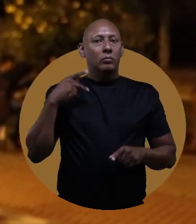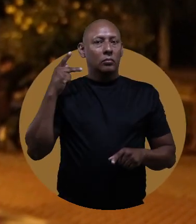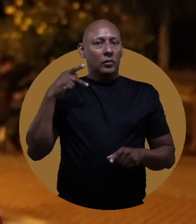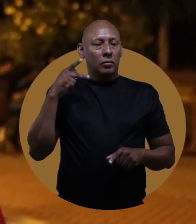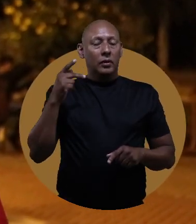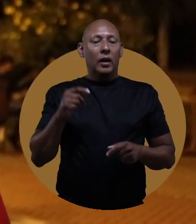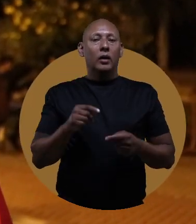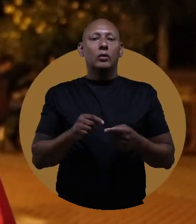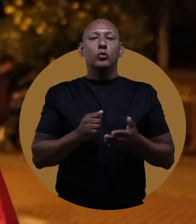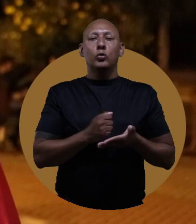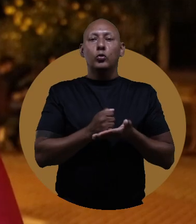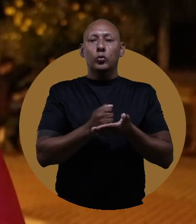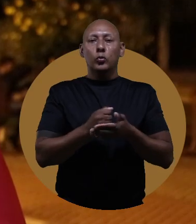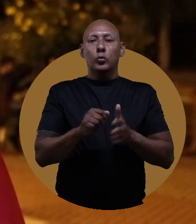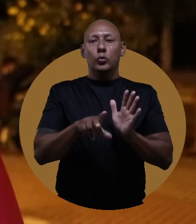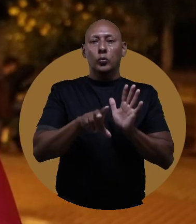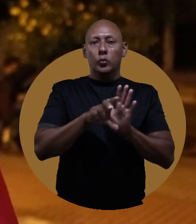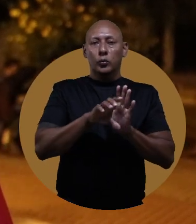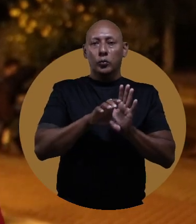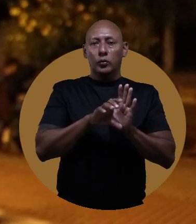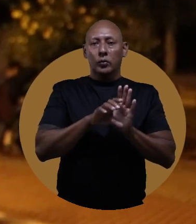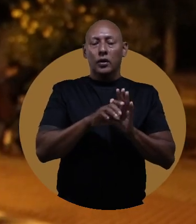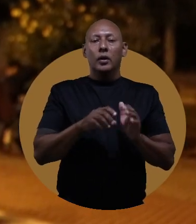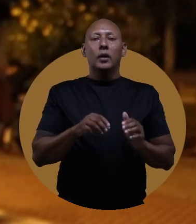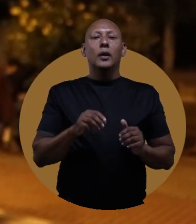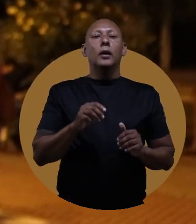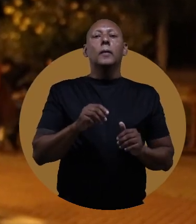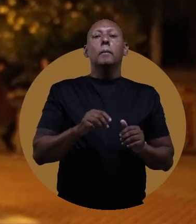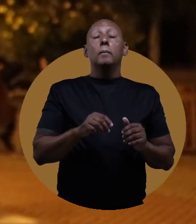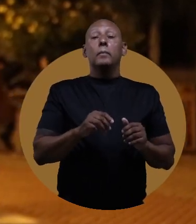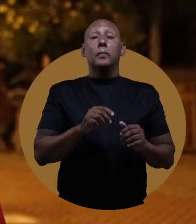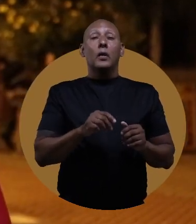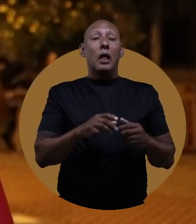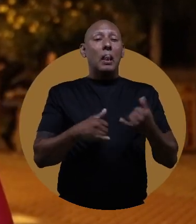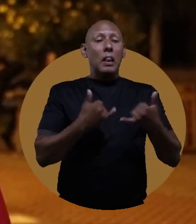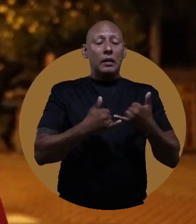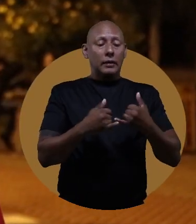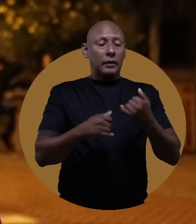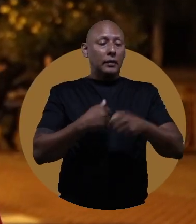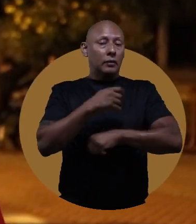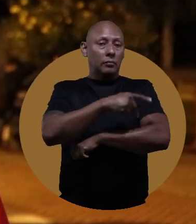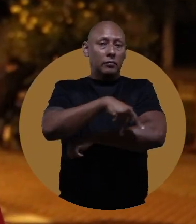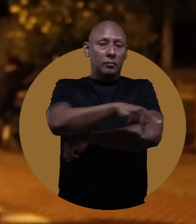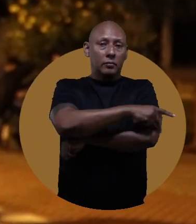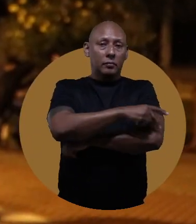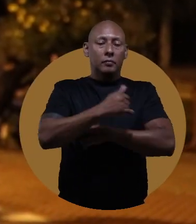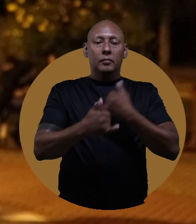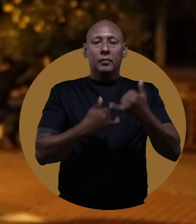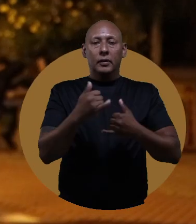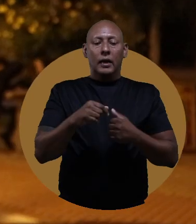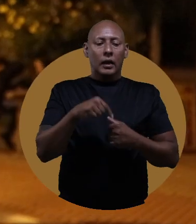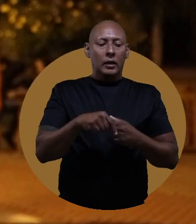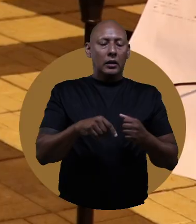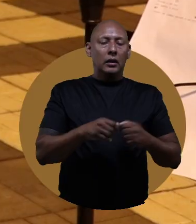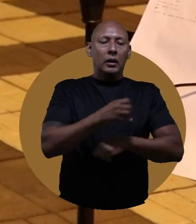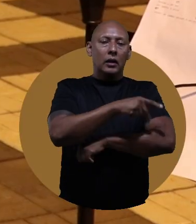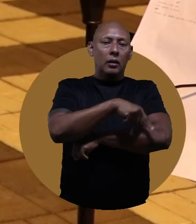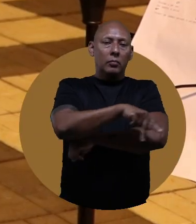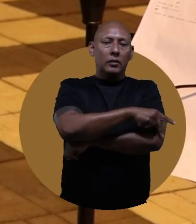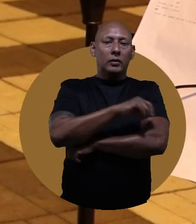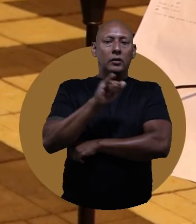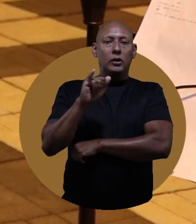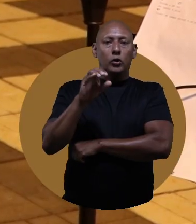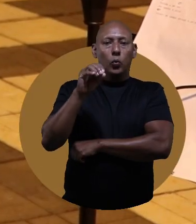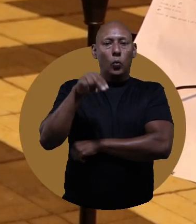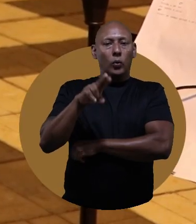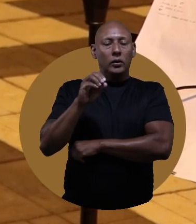o projeto junto com o Centro Cultural Eldorado dos Carajás, Lazer e Cultura na Praça, aqui na Praça do Ione, no Jardim Curitiba.